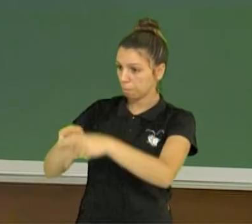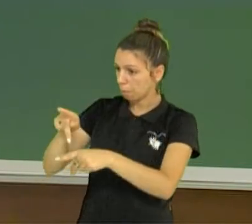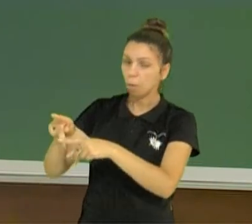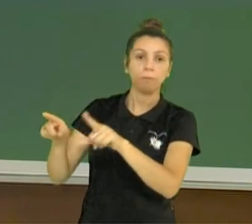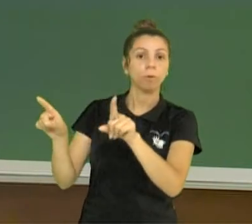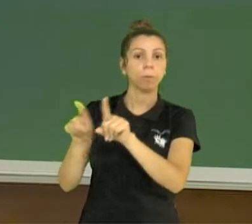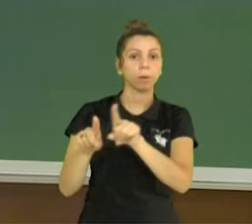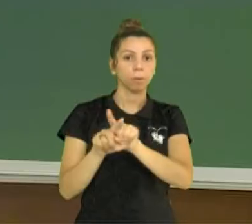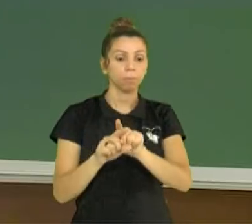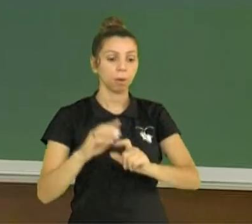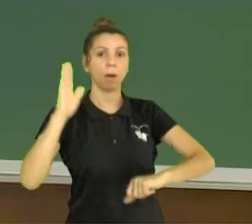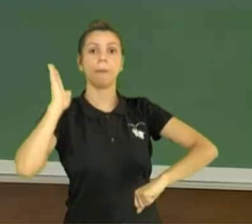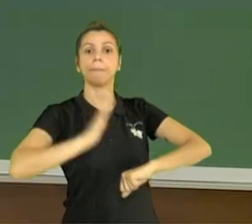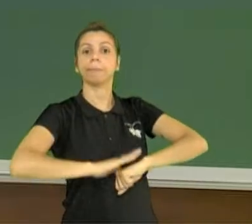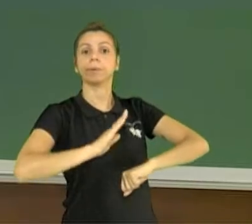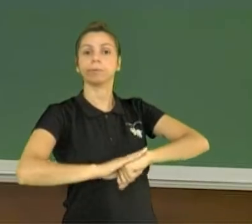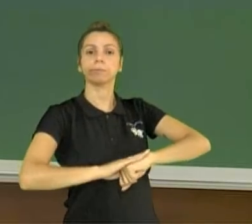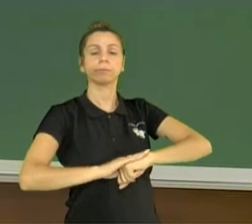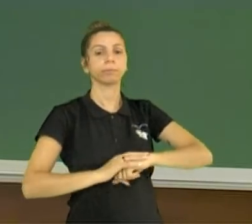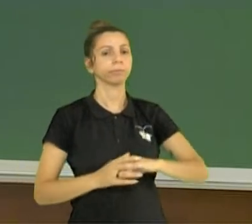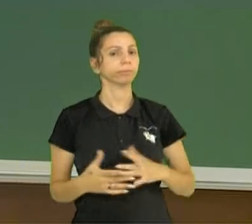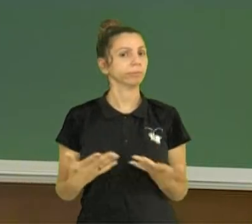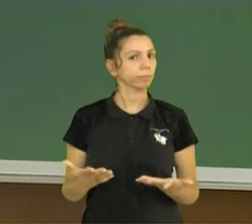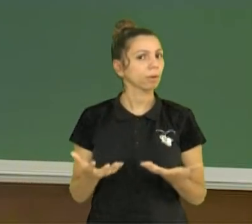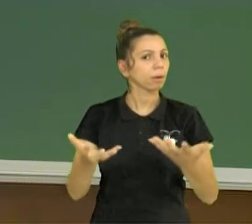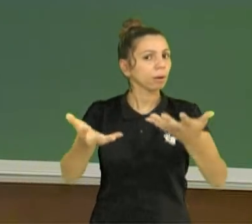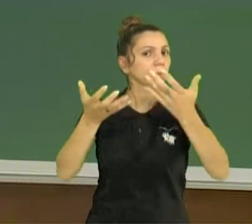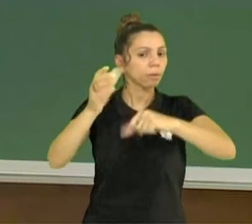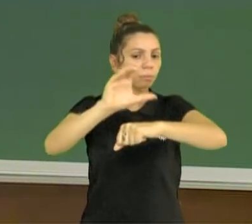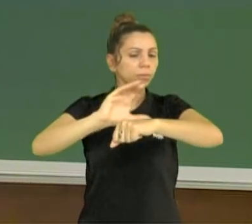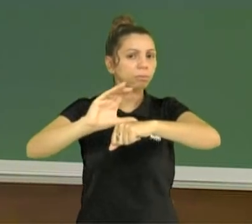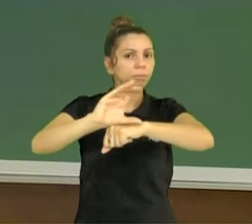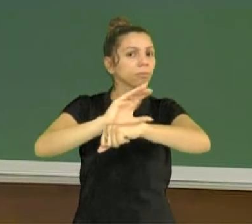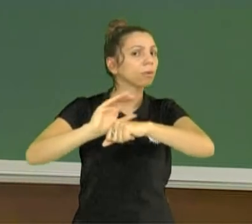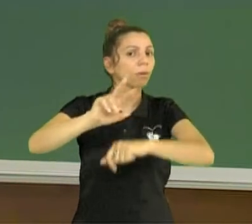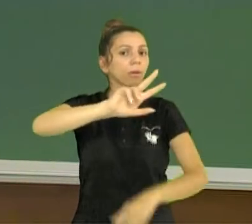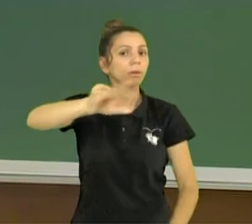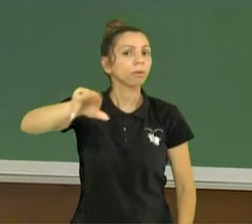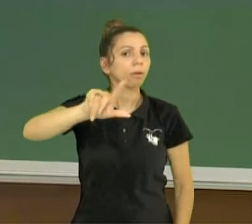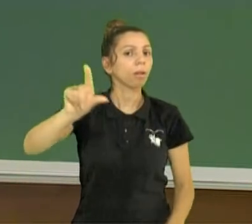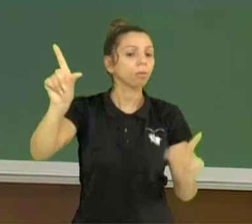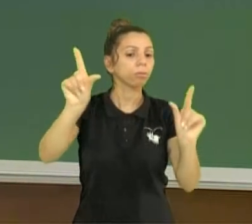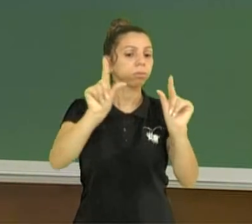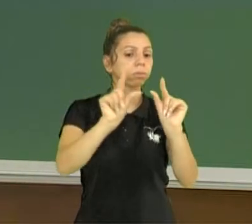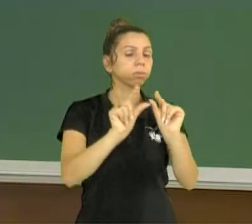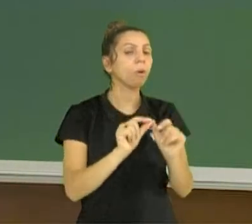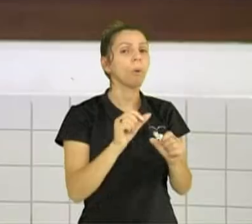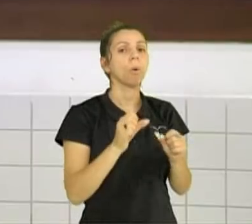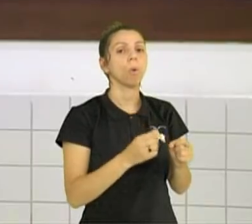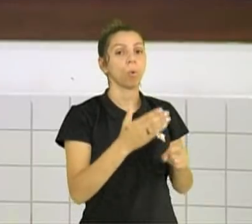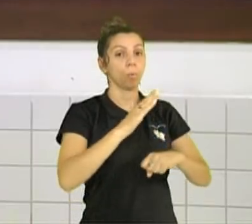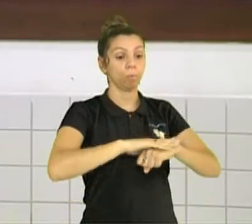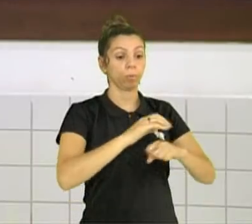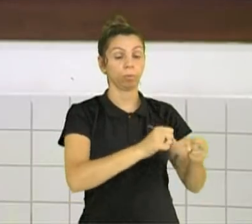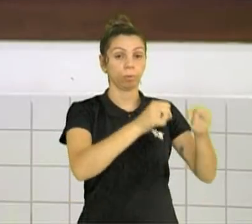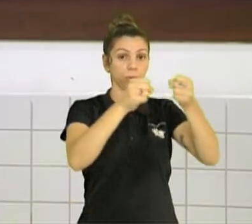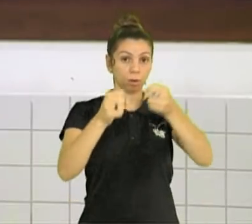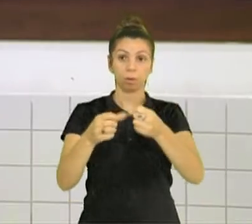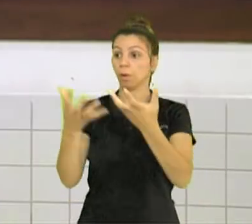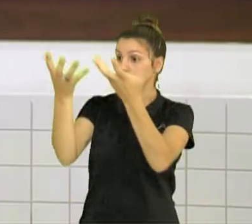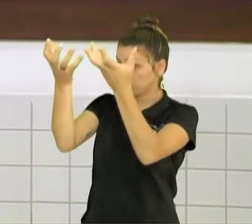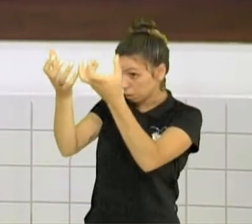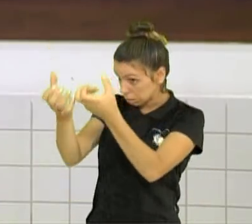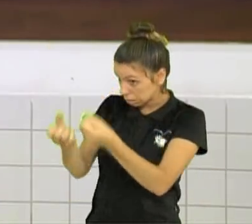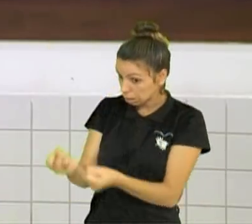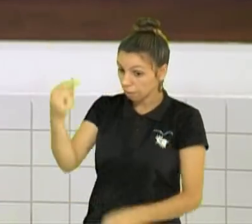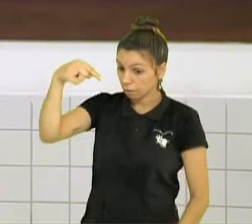mim também. Quando ele disse essa frase, ele disse o seguinte: eu quero uma Constituição que não diminua meus poderes. Eu aceitei ficar no